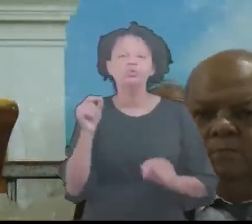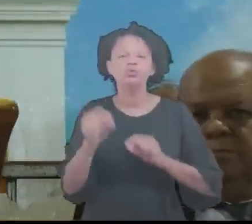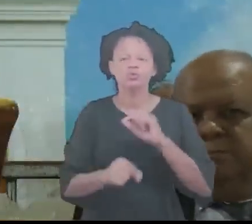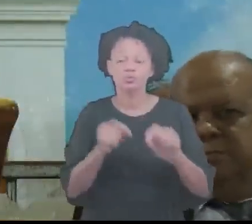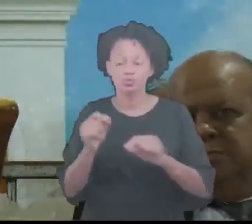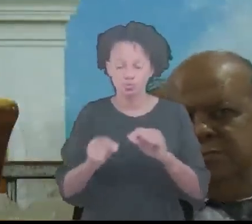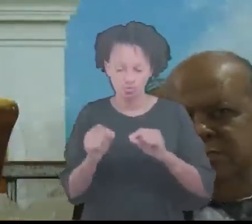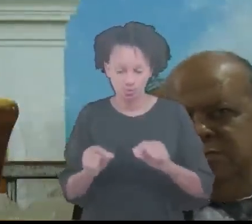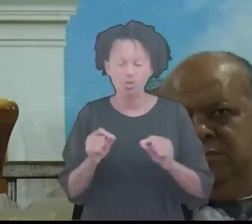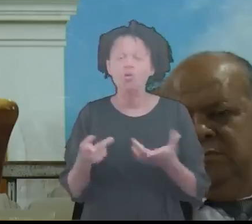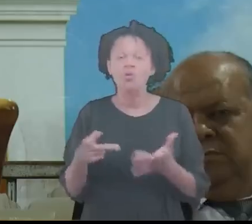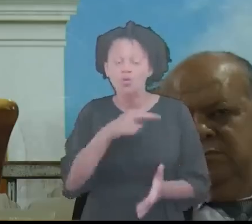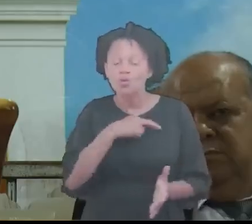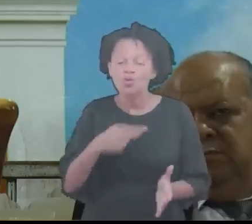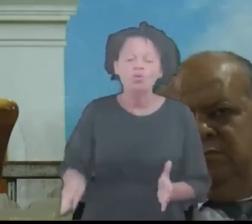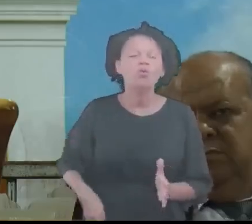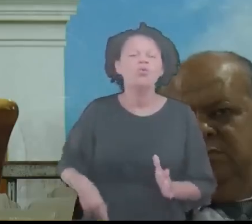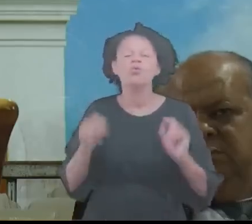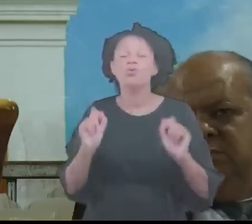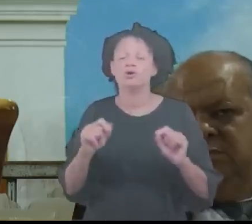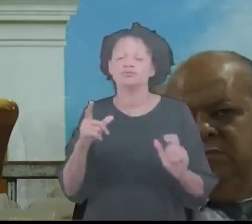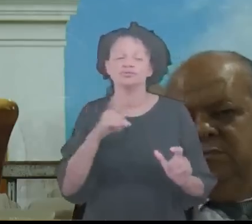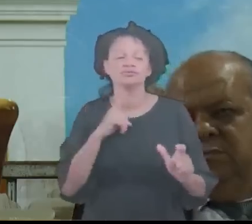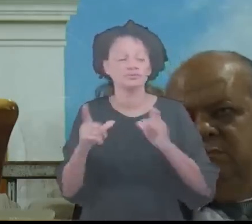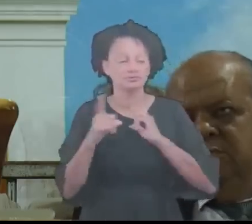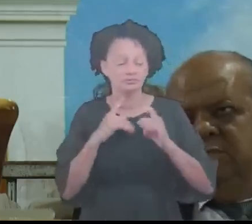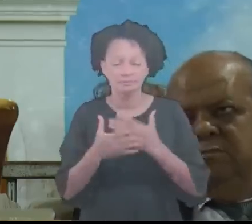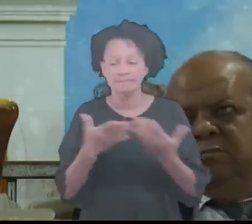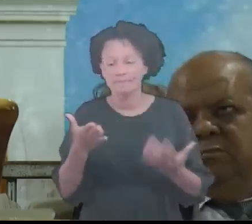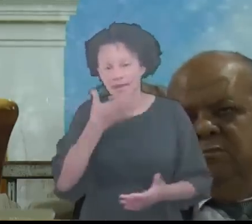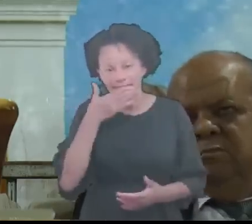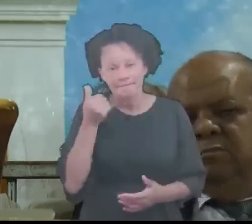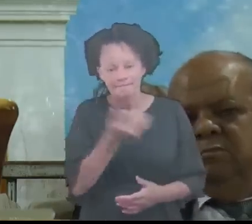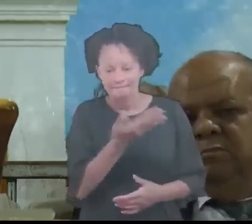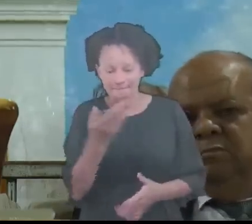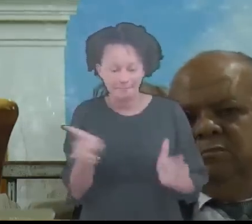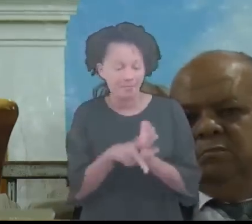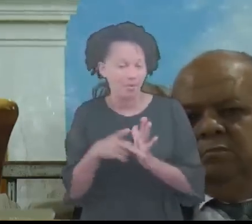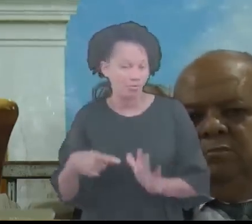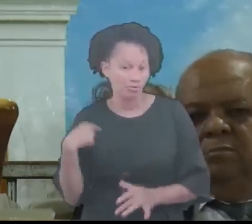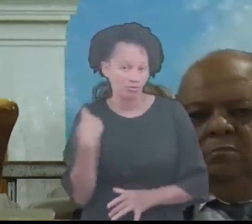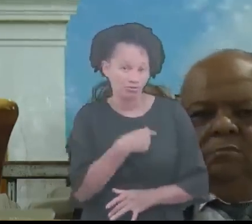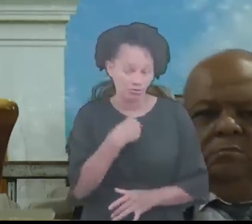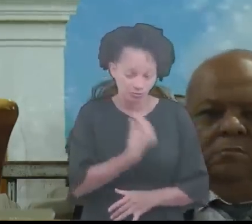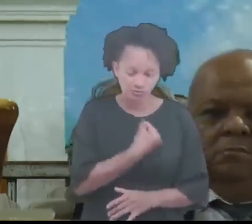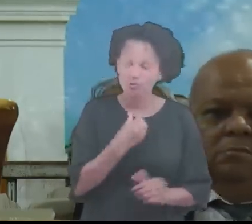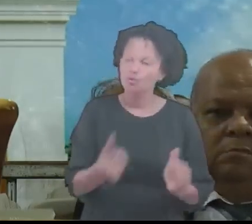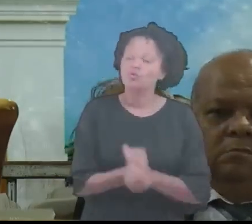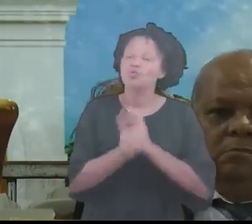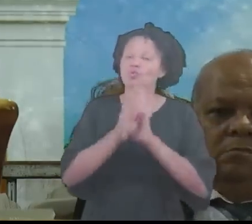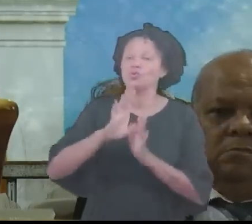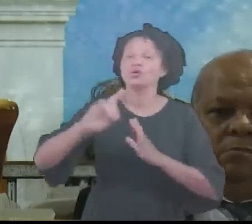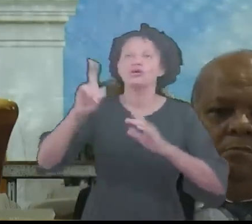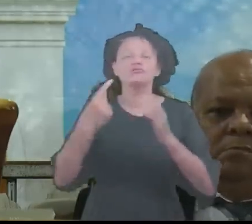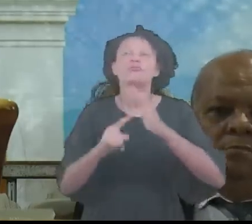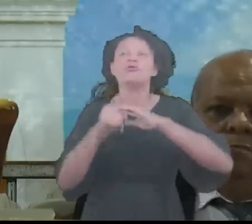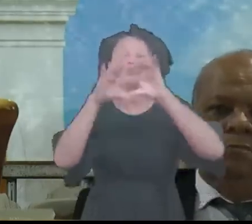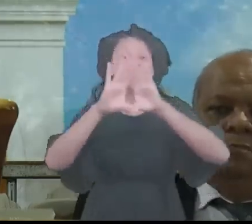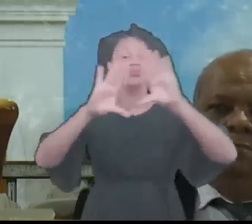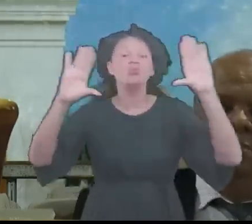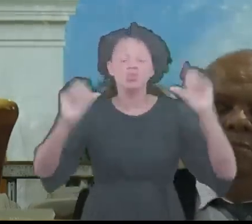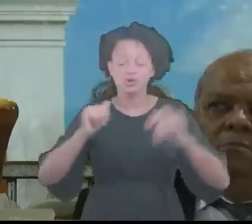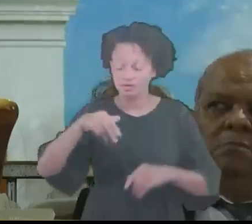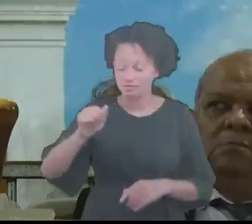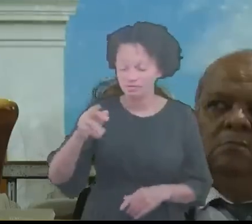ele representa o que nós temos de melhor em nossa vida. Glória a Deus nas alturas. O